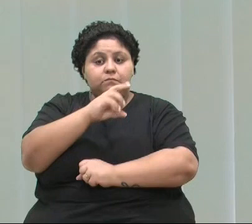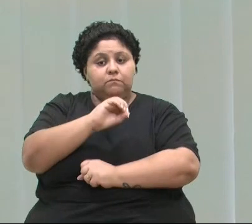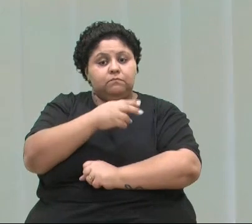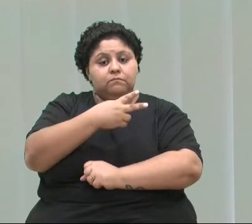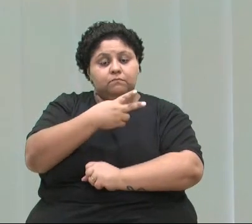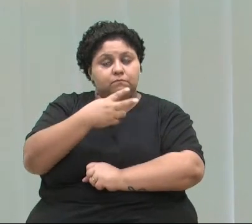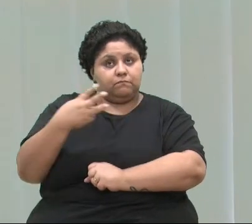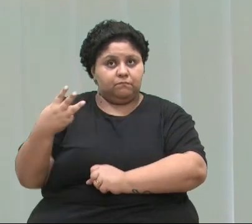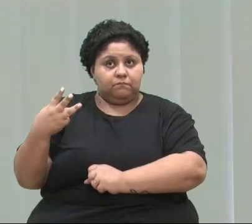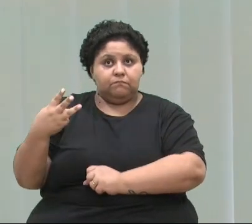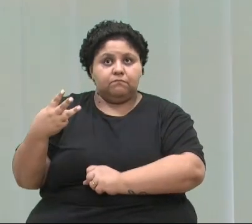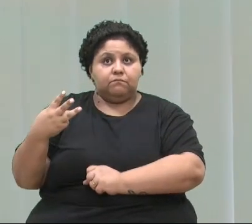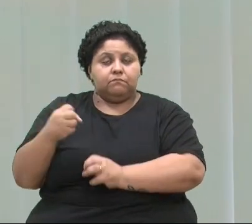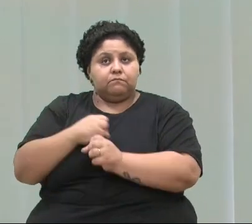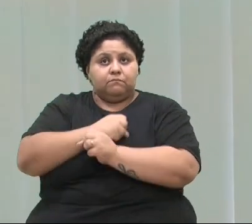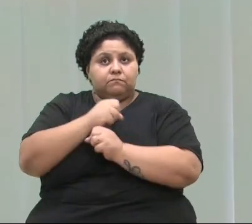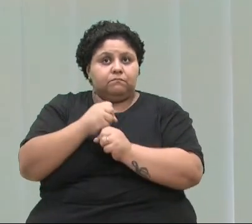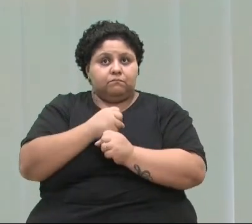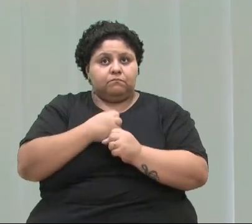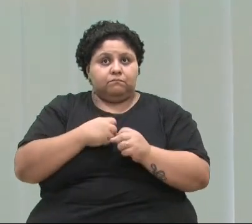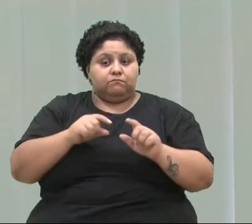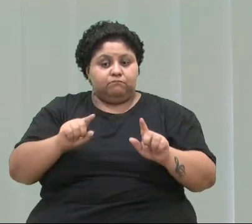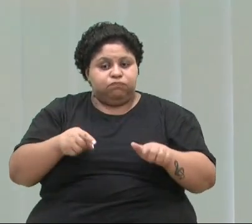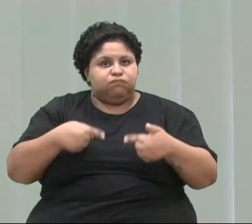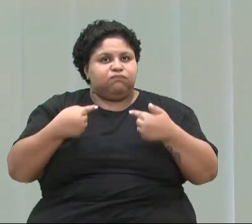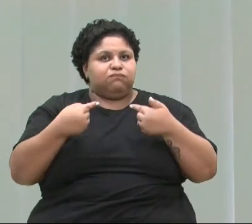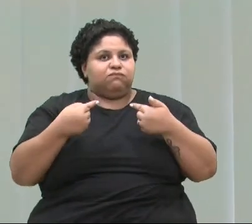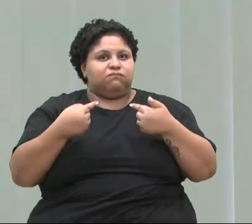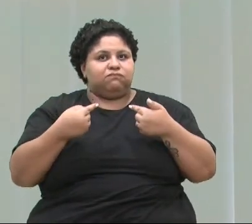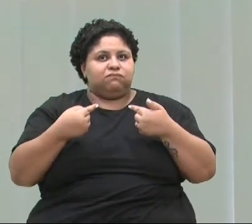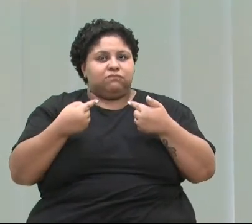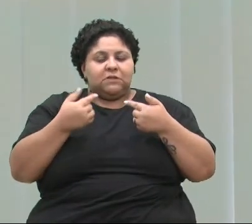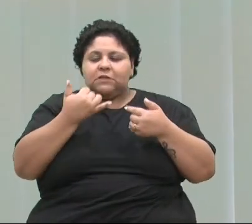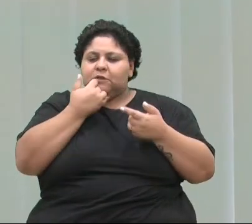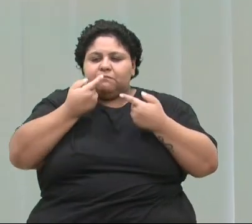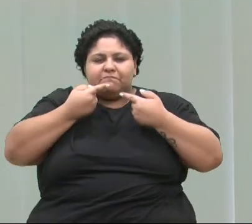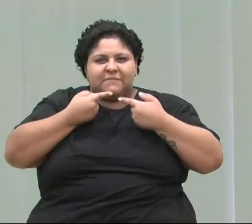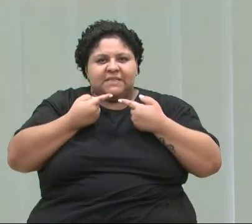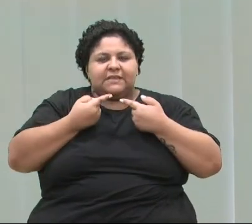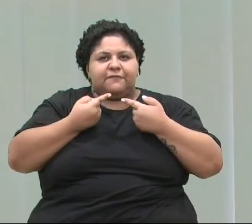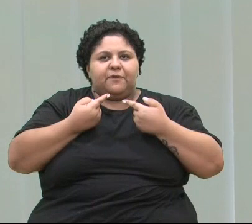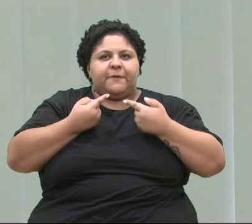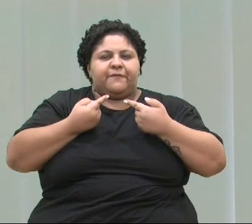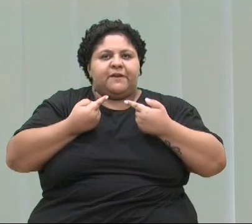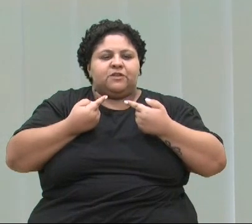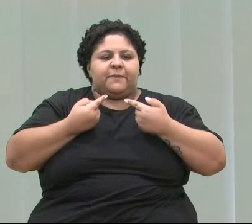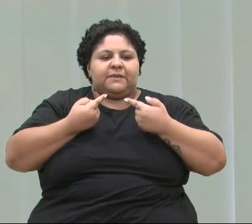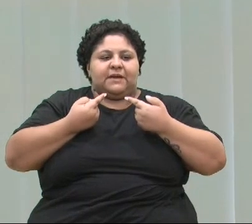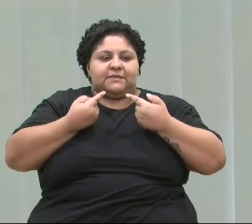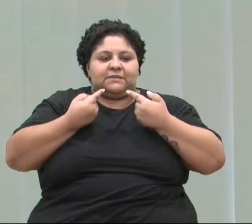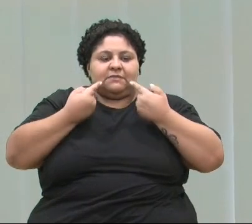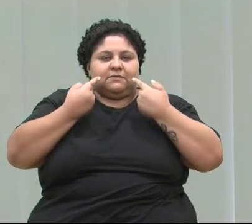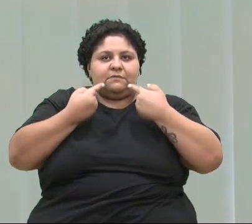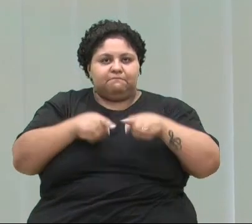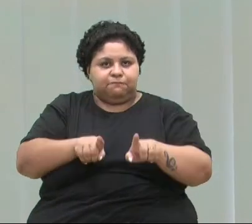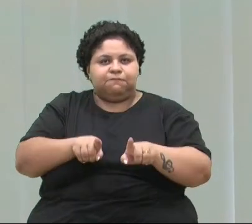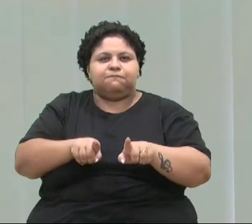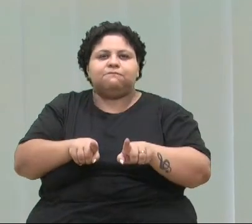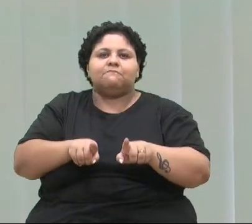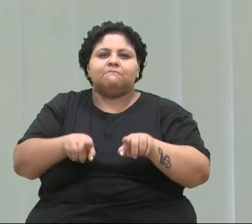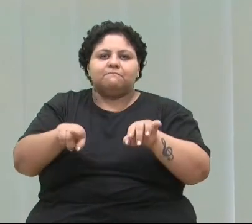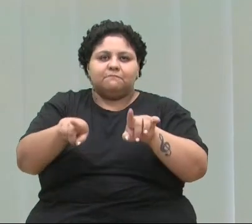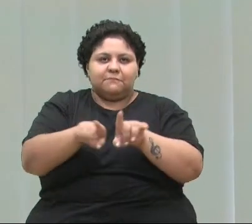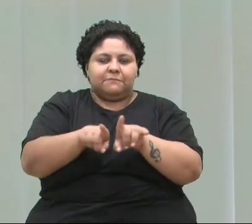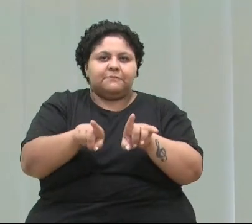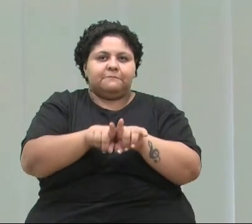2023 foi um ano de muitos desafios, mas também de algumas conquistas e avanços importantes. Eles vão ser demonstrados aqui